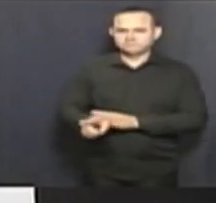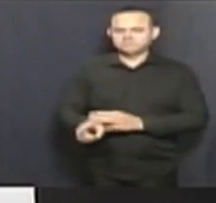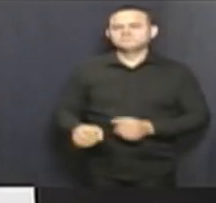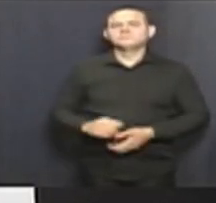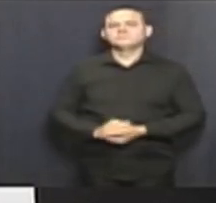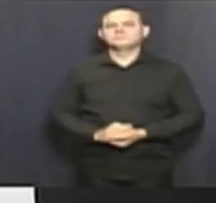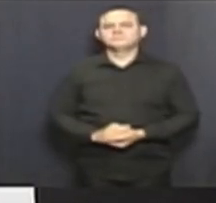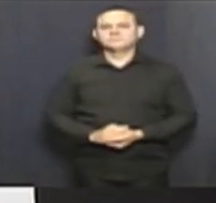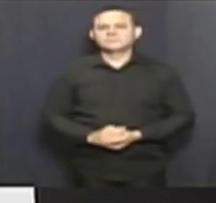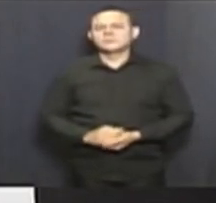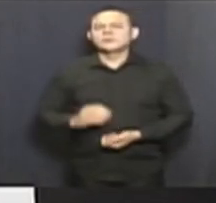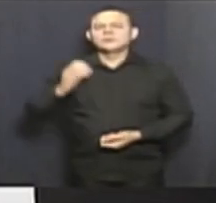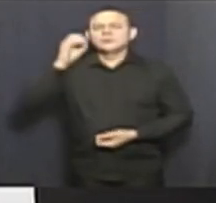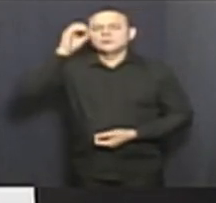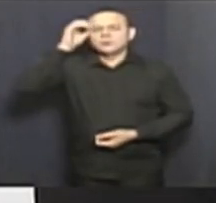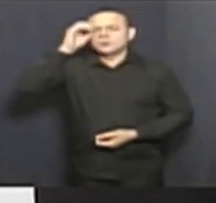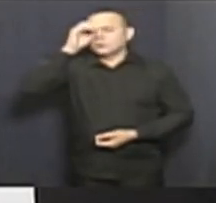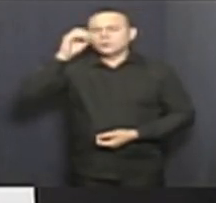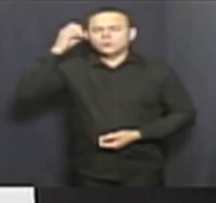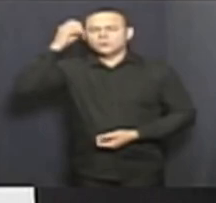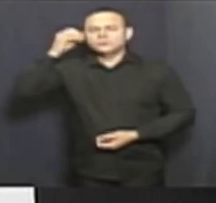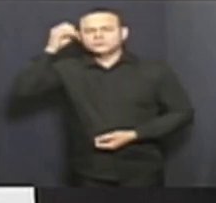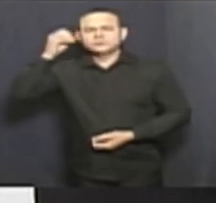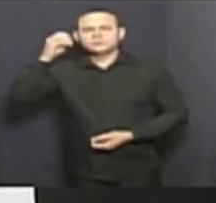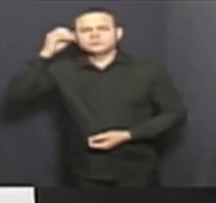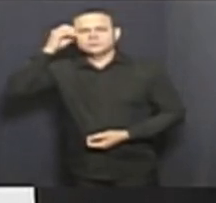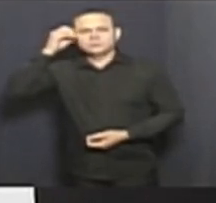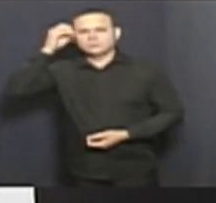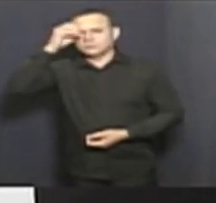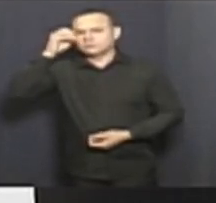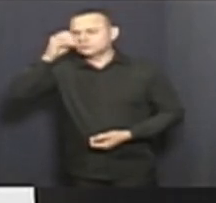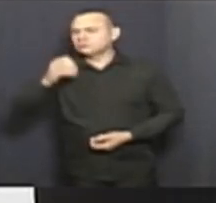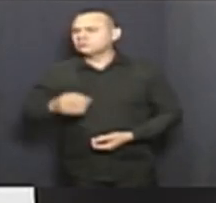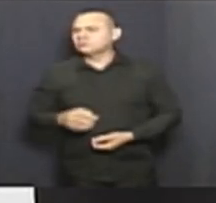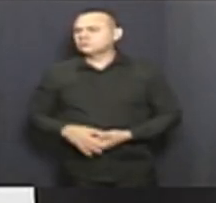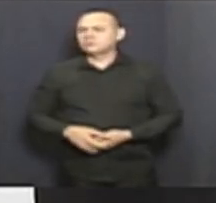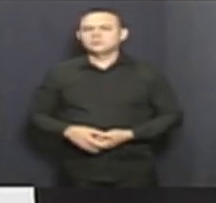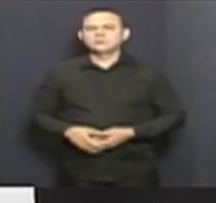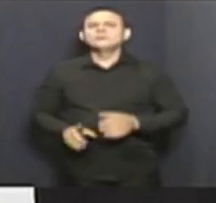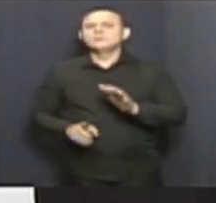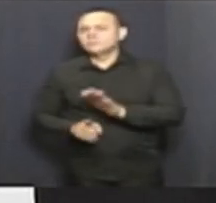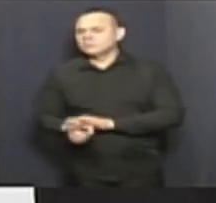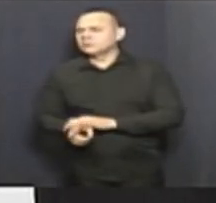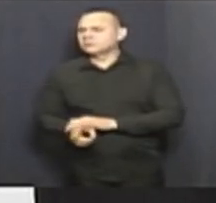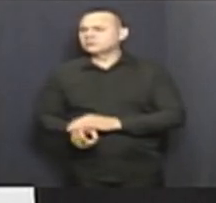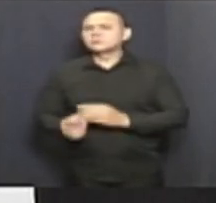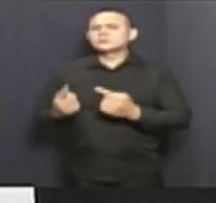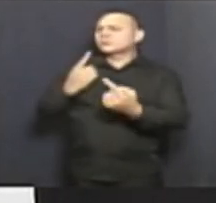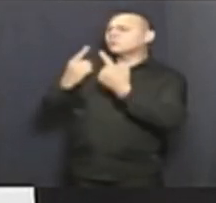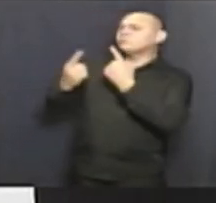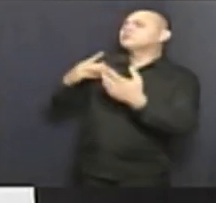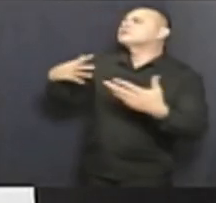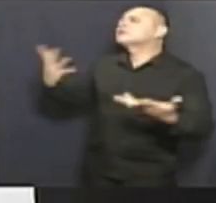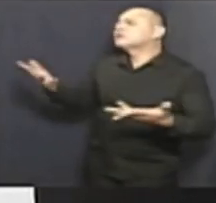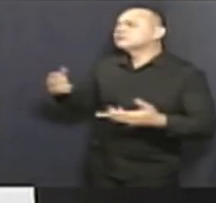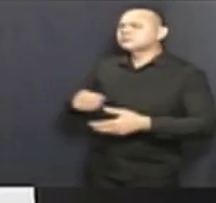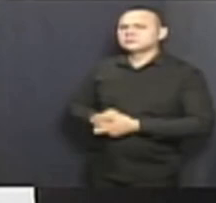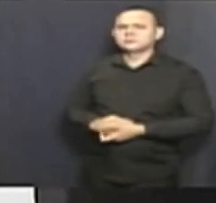candidato a vilão nós nós temos visto uma série de denúncias